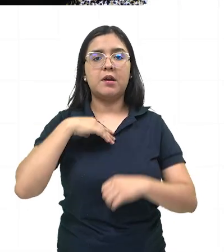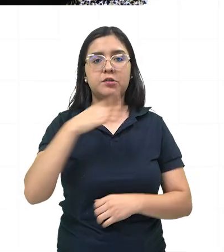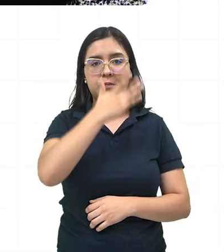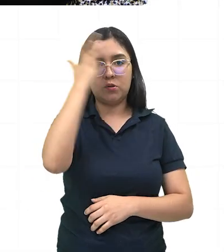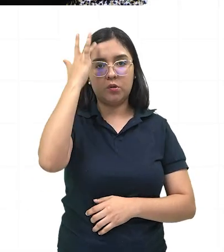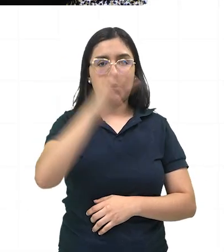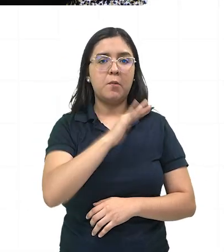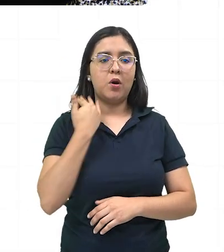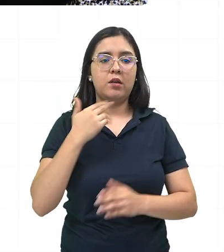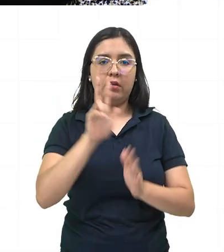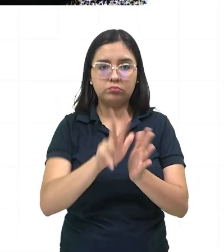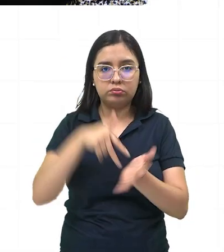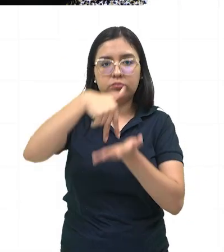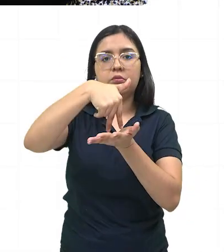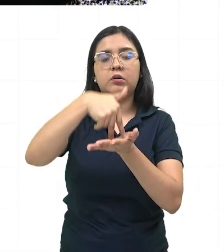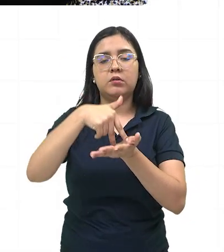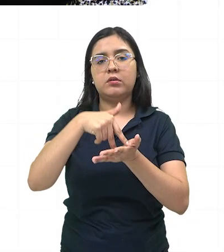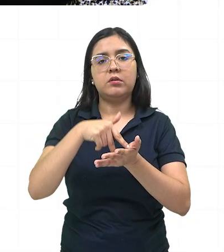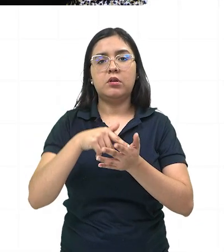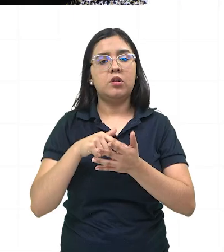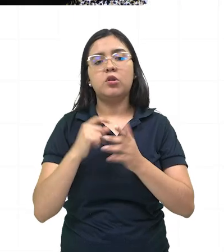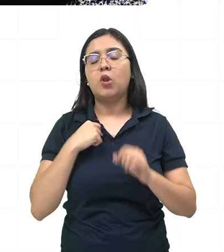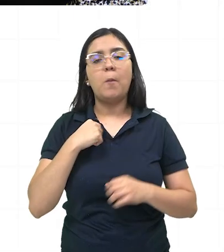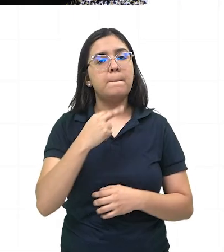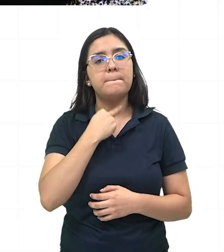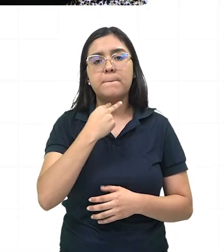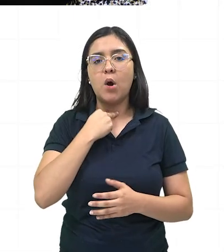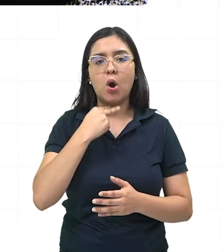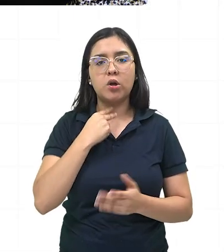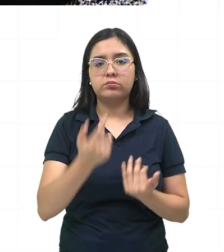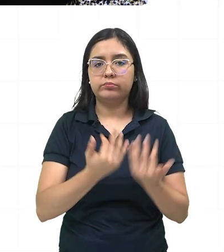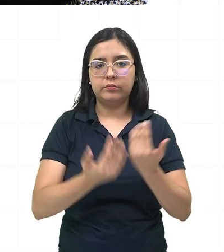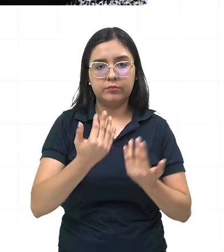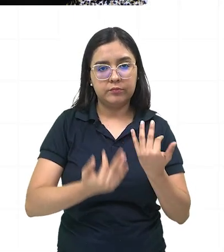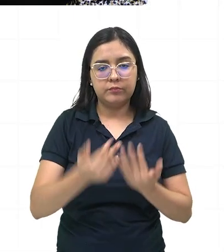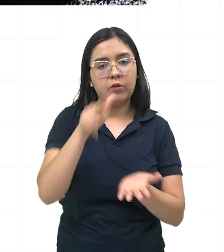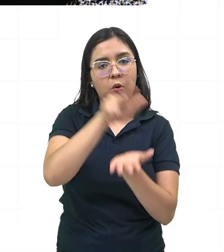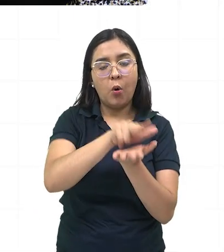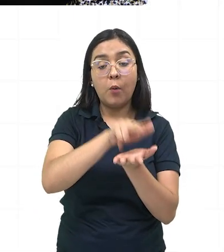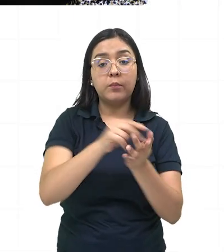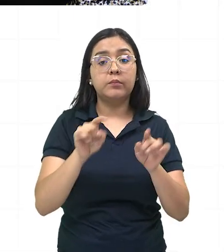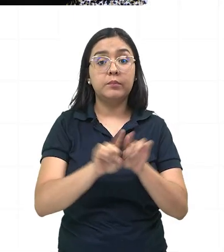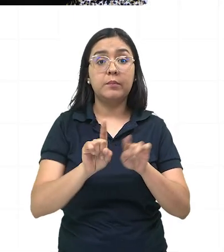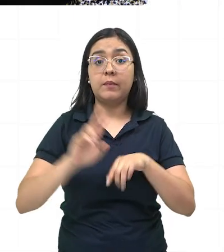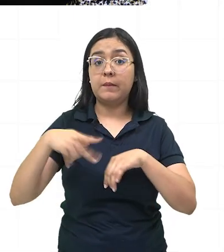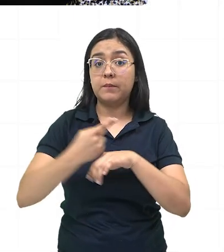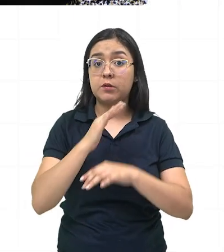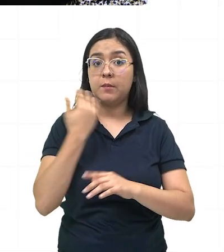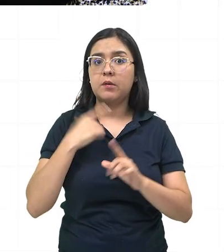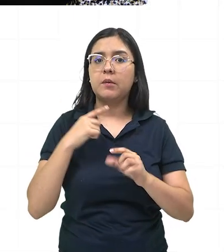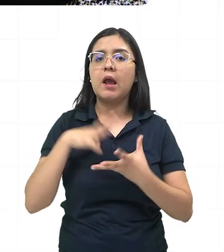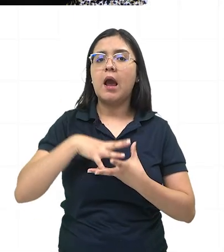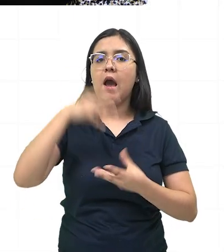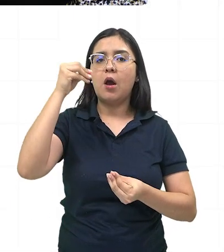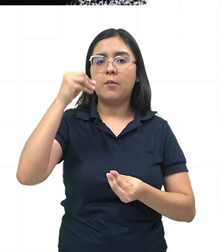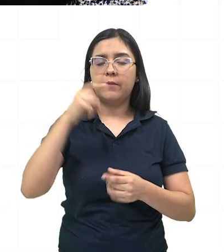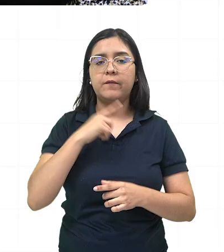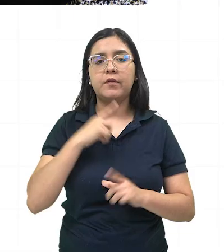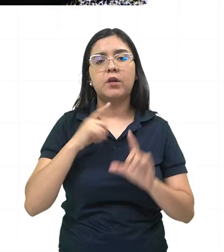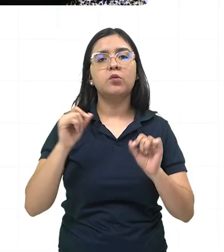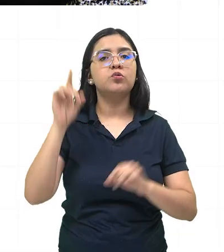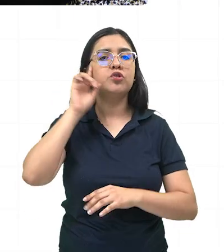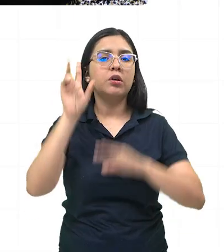vida. E não é permitida a cremação e para o islamismo, após a morte, a alma irá aguardar o dia